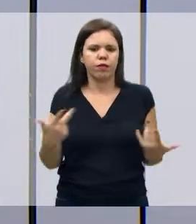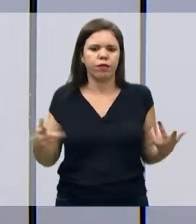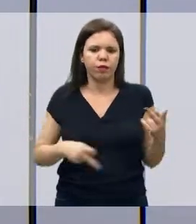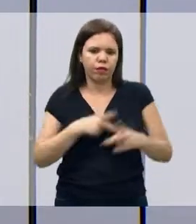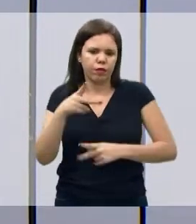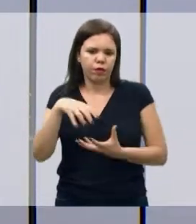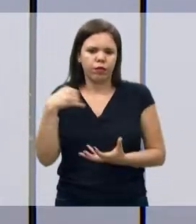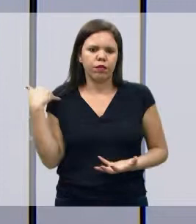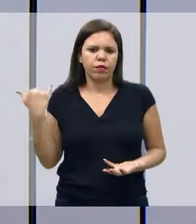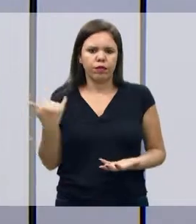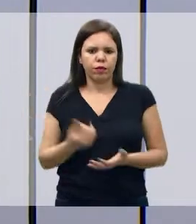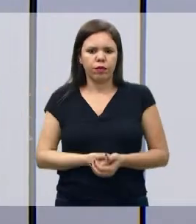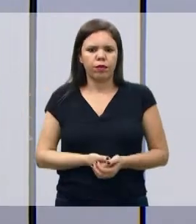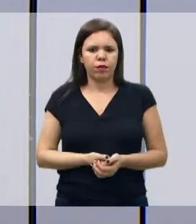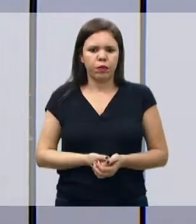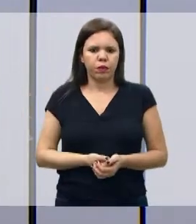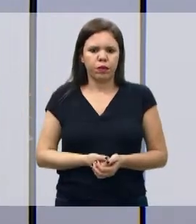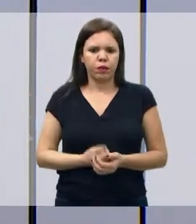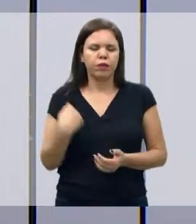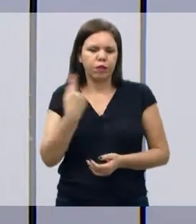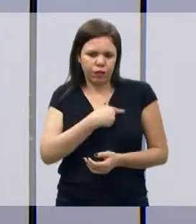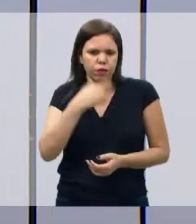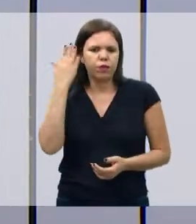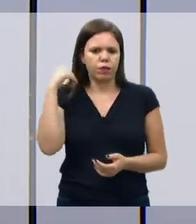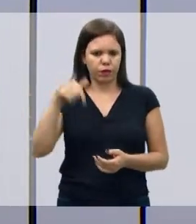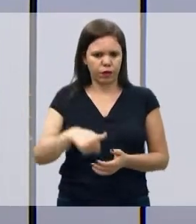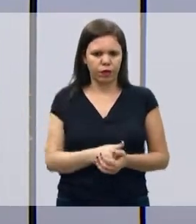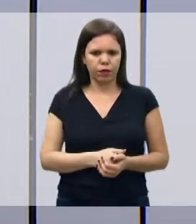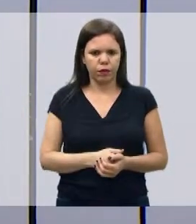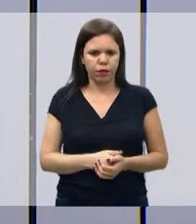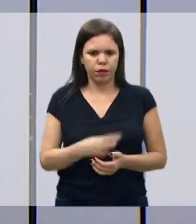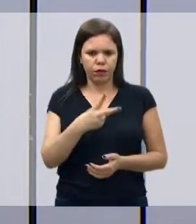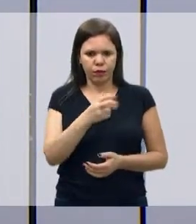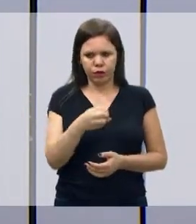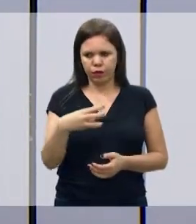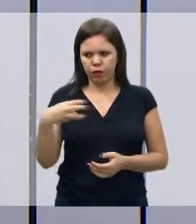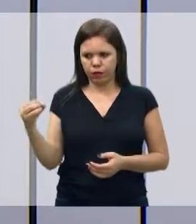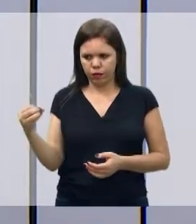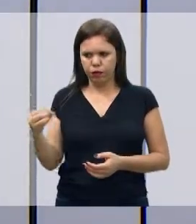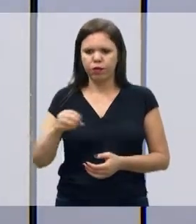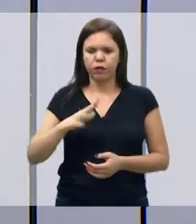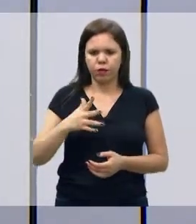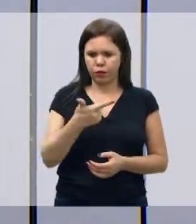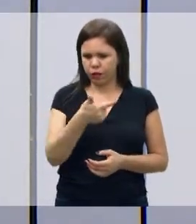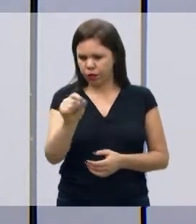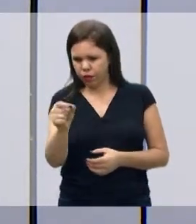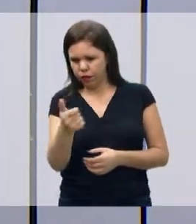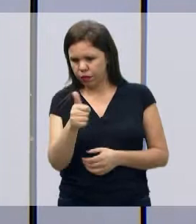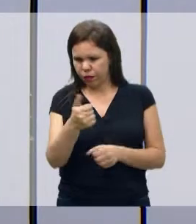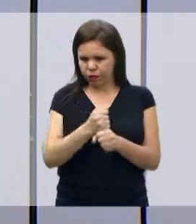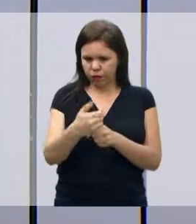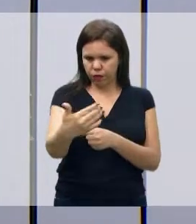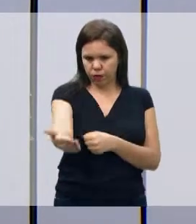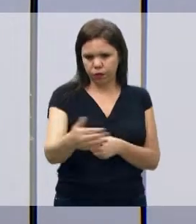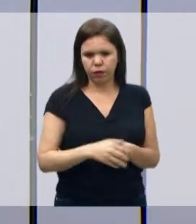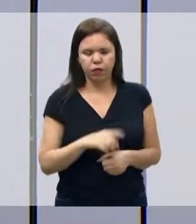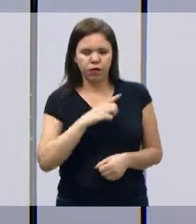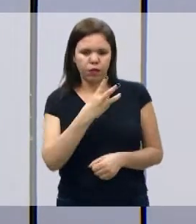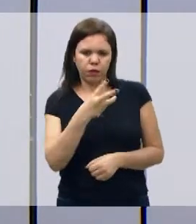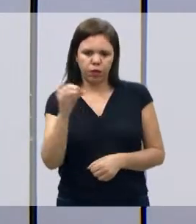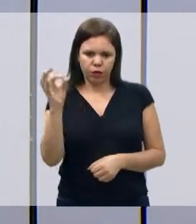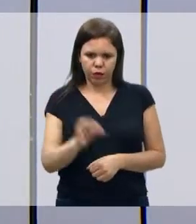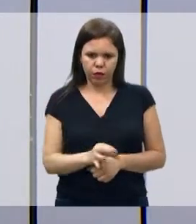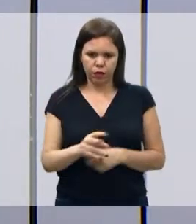idoso, porque como nós sabemos aqui, em 2030, mais ou menos, daqui 10 anos, 11 anos, nós vamos ter